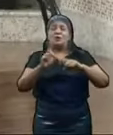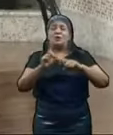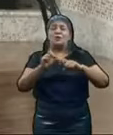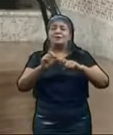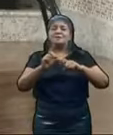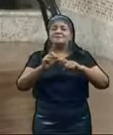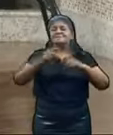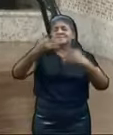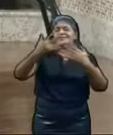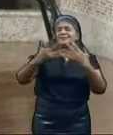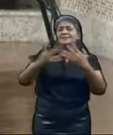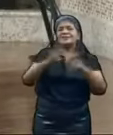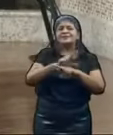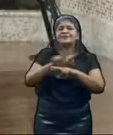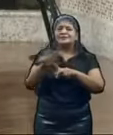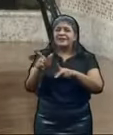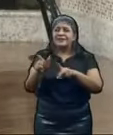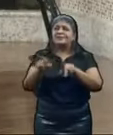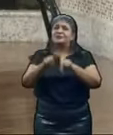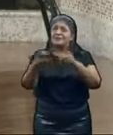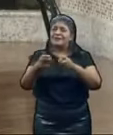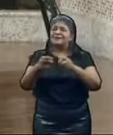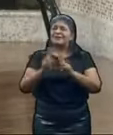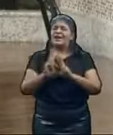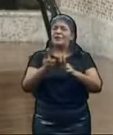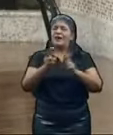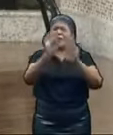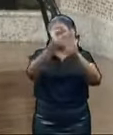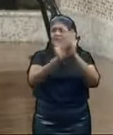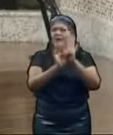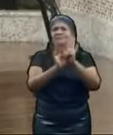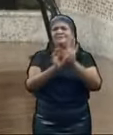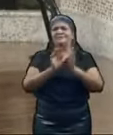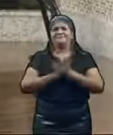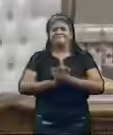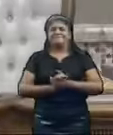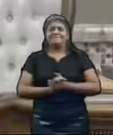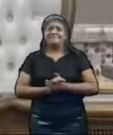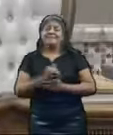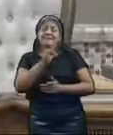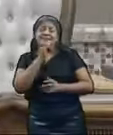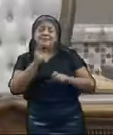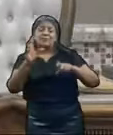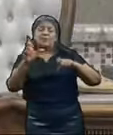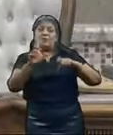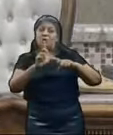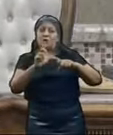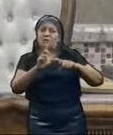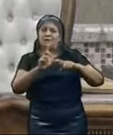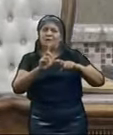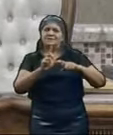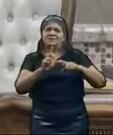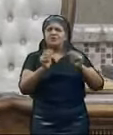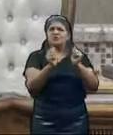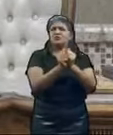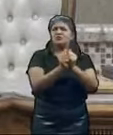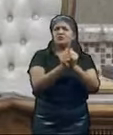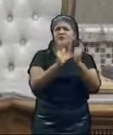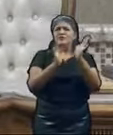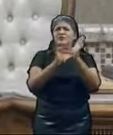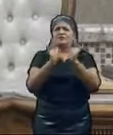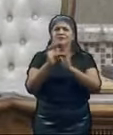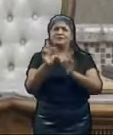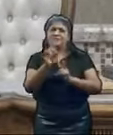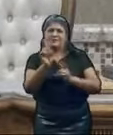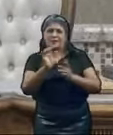o que é certo que Mateus estava lá né o Lucas ouviu José É mas o importante é que